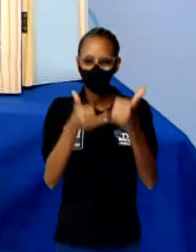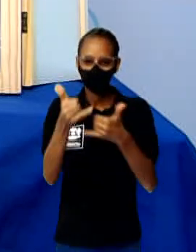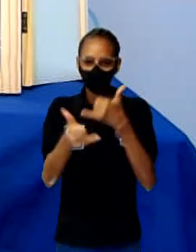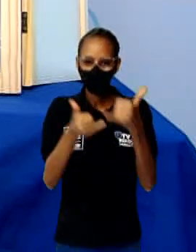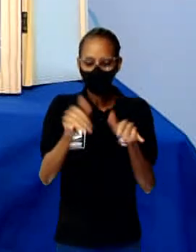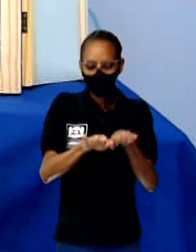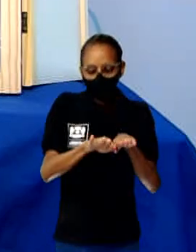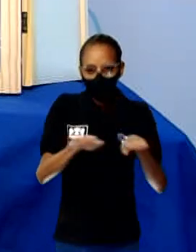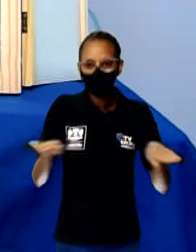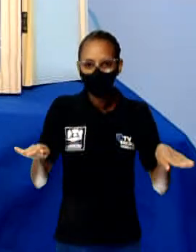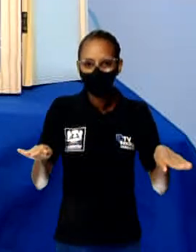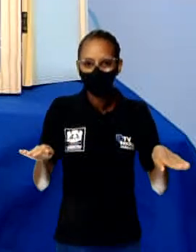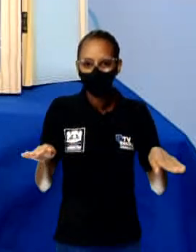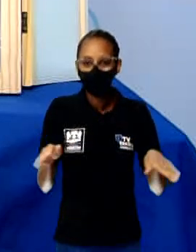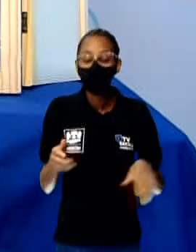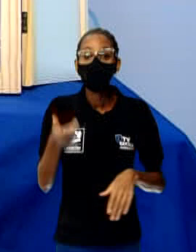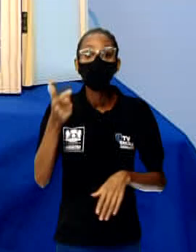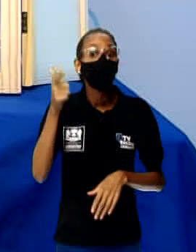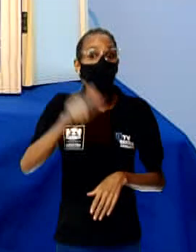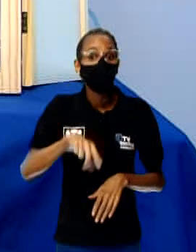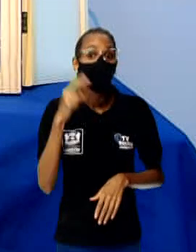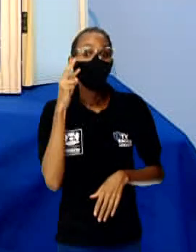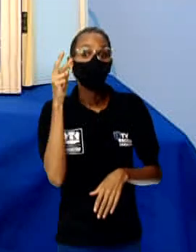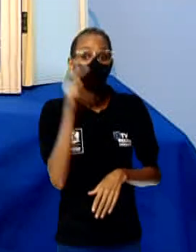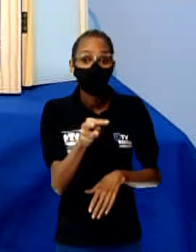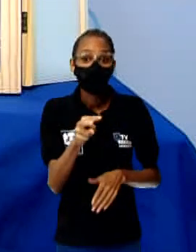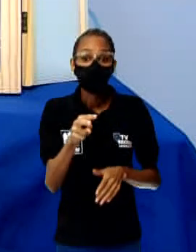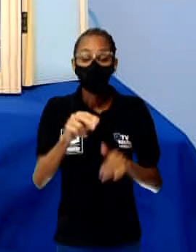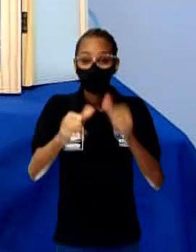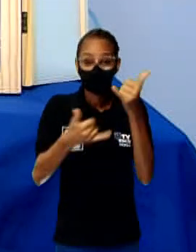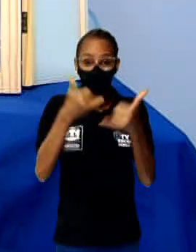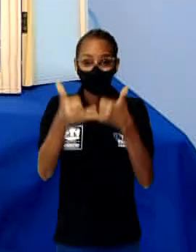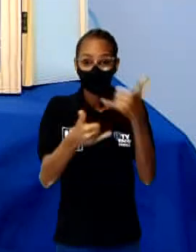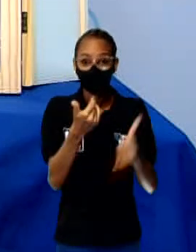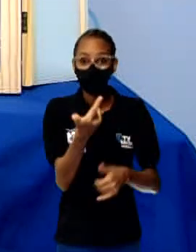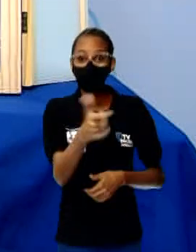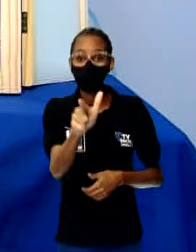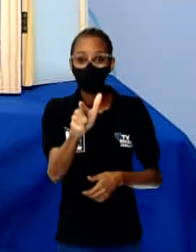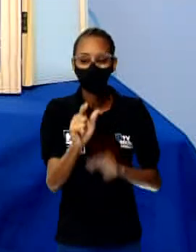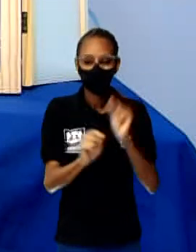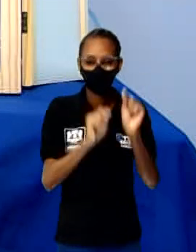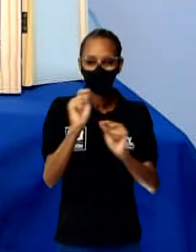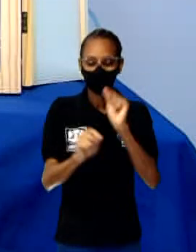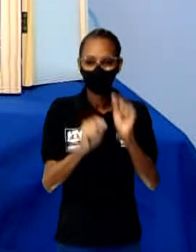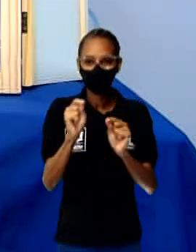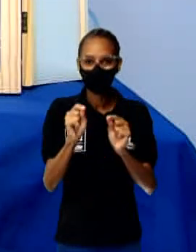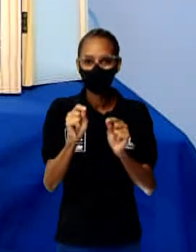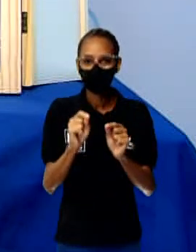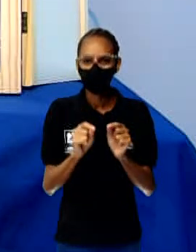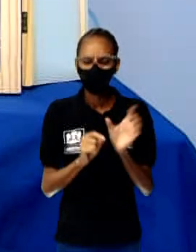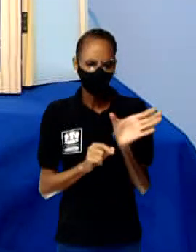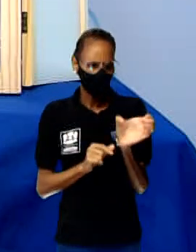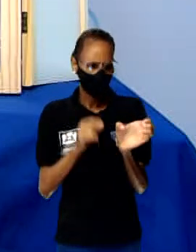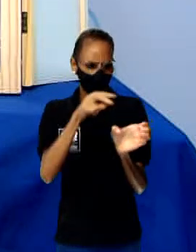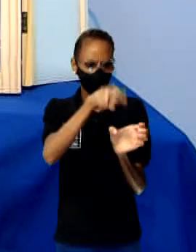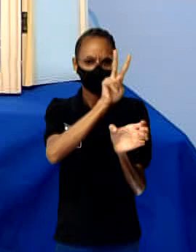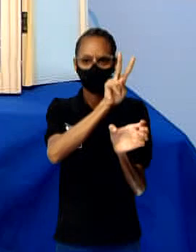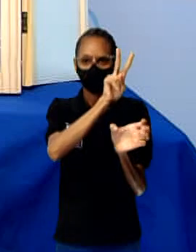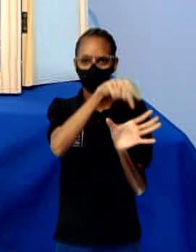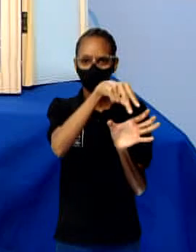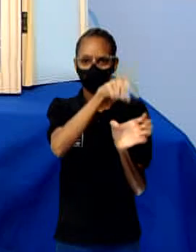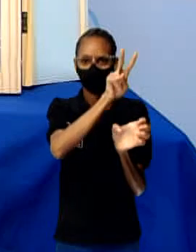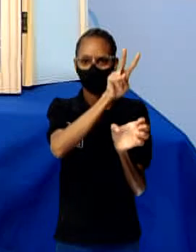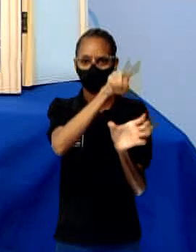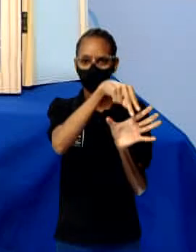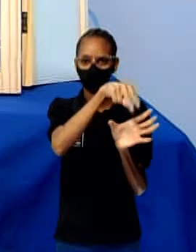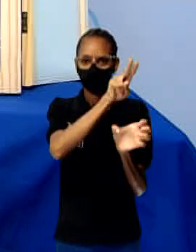chão agora olha só Zuca o próximo brinquedo qual será ele pula pra frente pula para trás